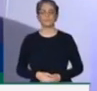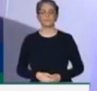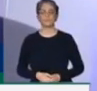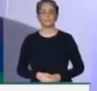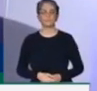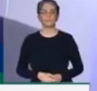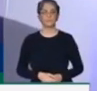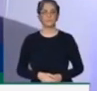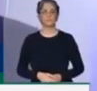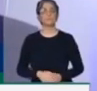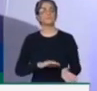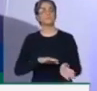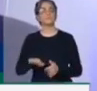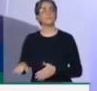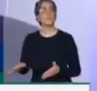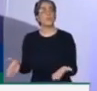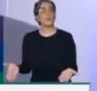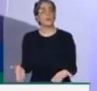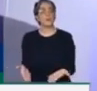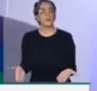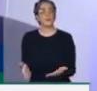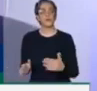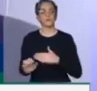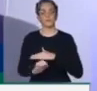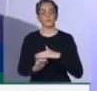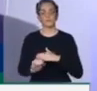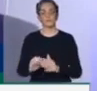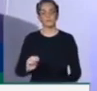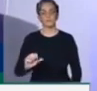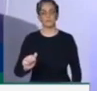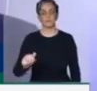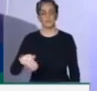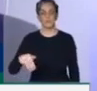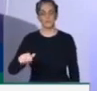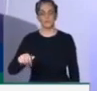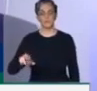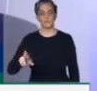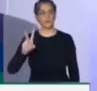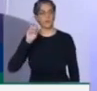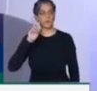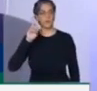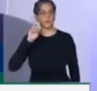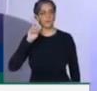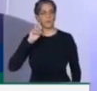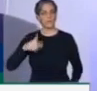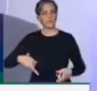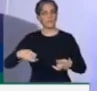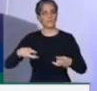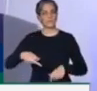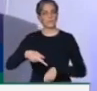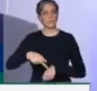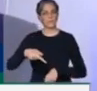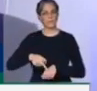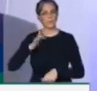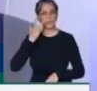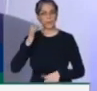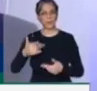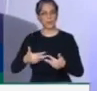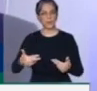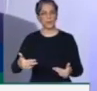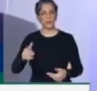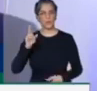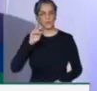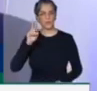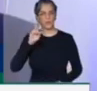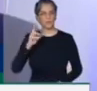mercado, presidente, hoje a Samar, que é aquela mineradora da BHP Billiton mais a